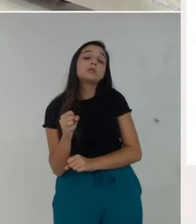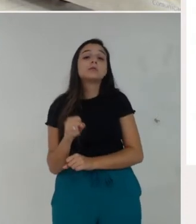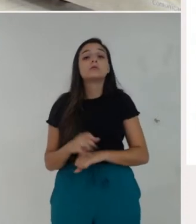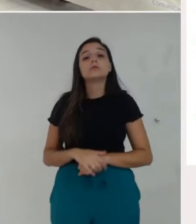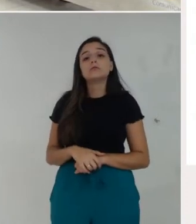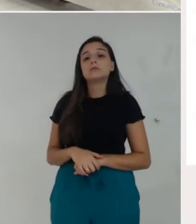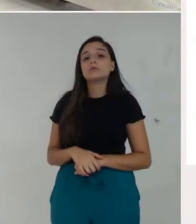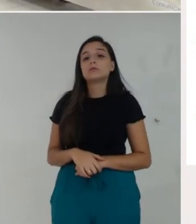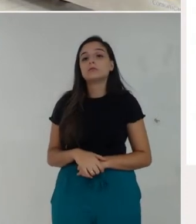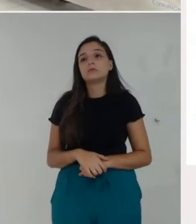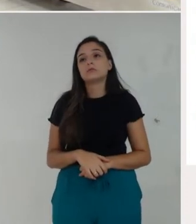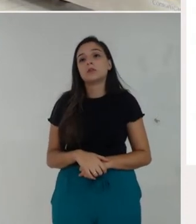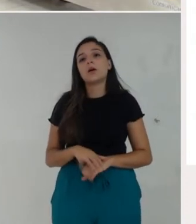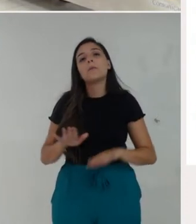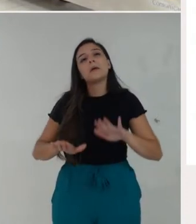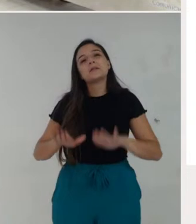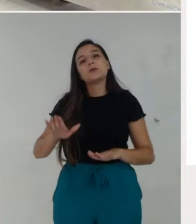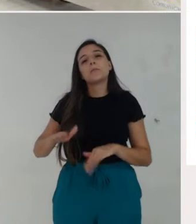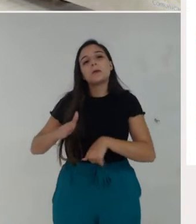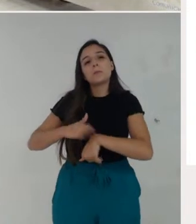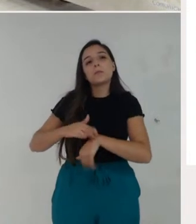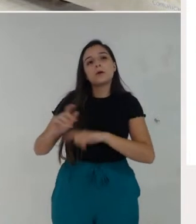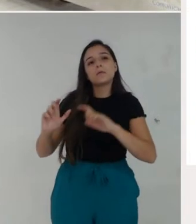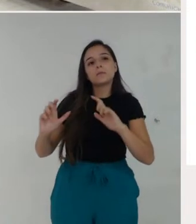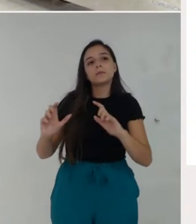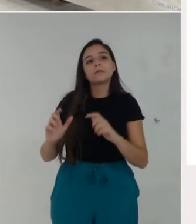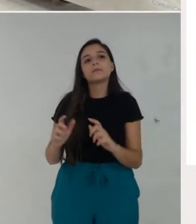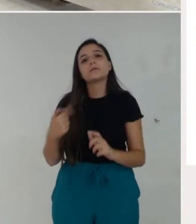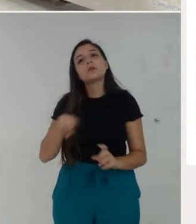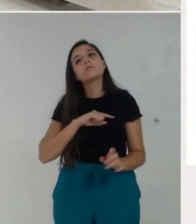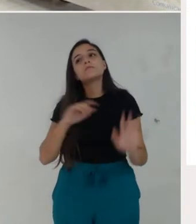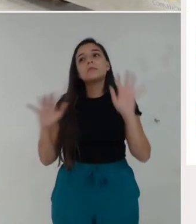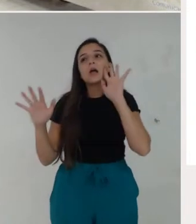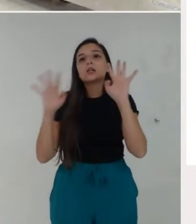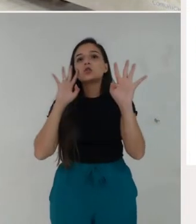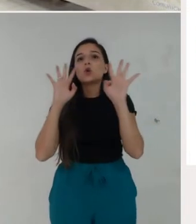menos nessa época, né? E a gente pensou.